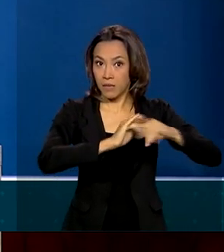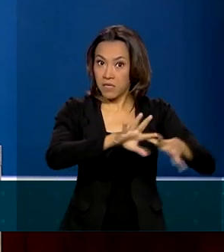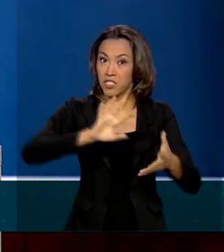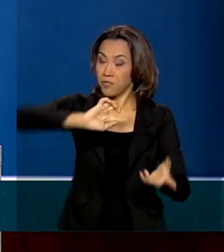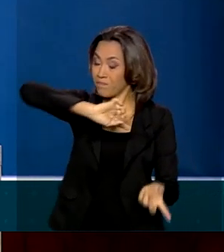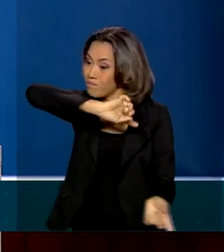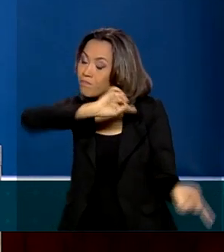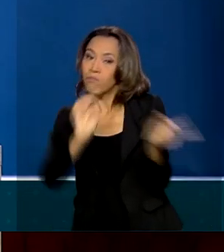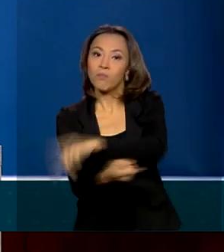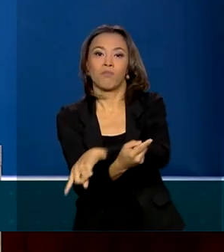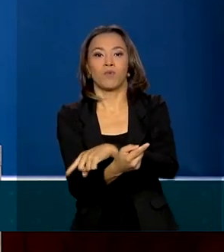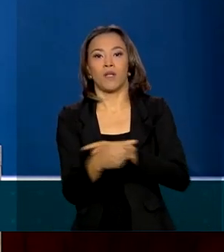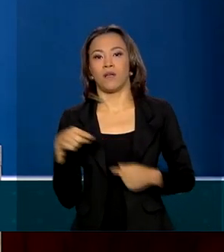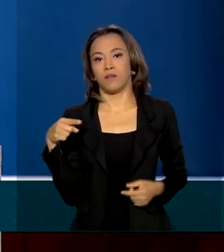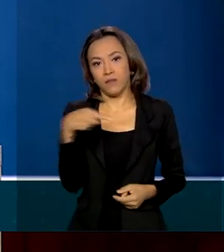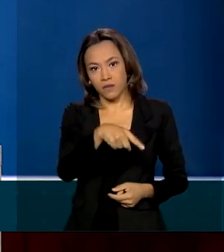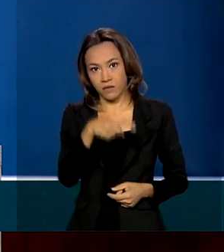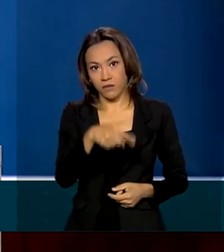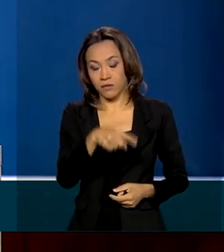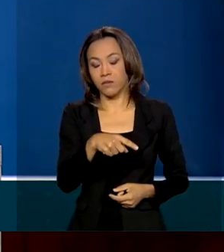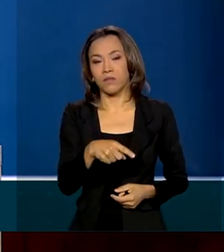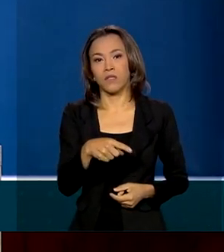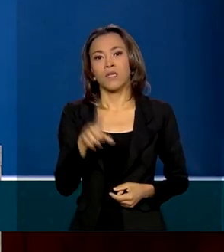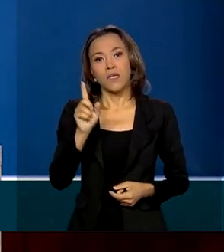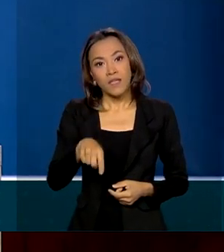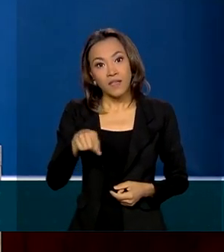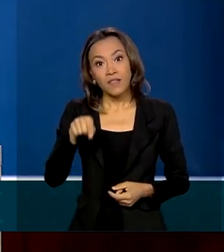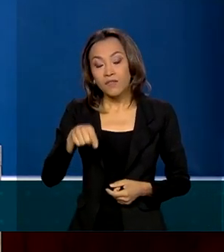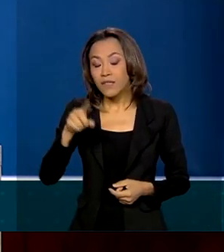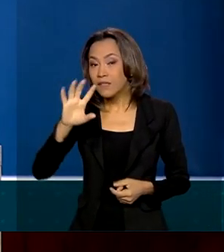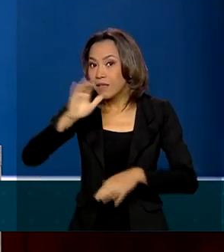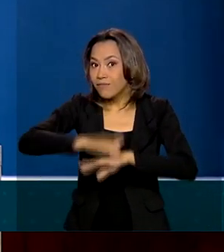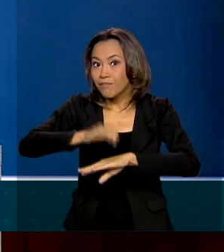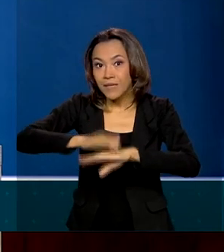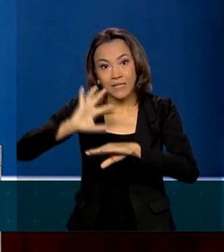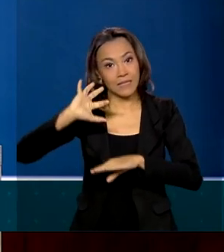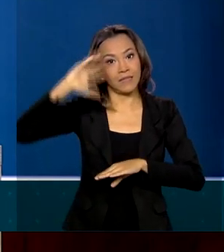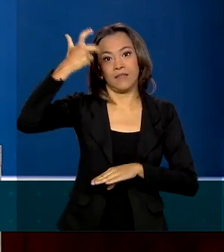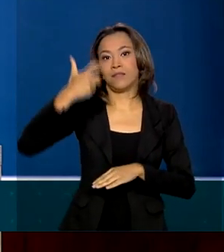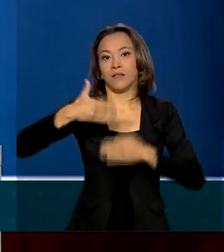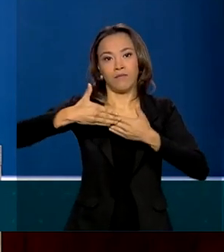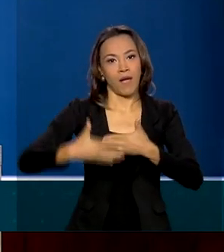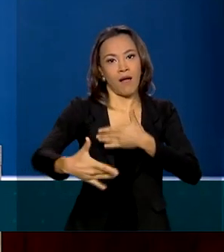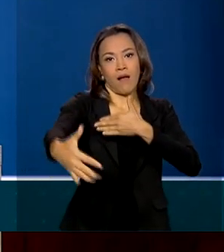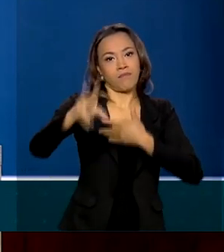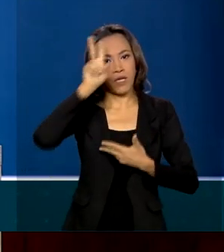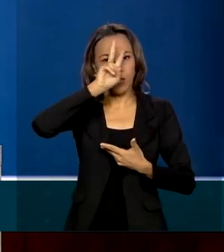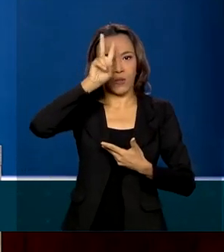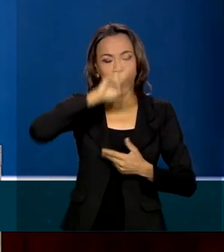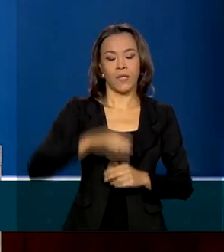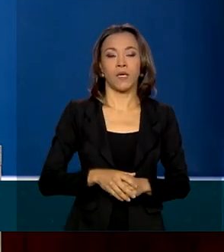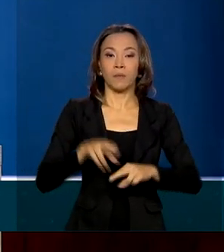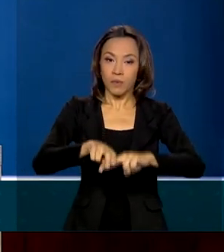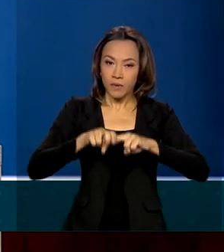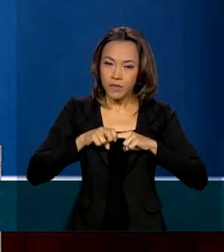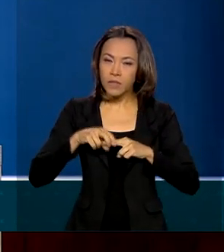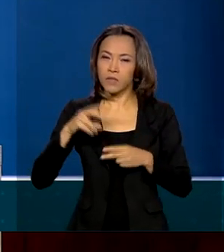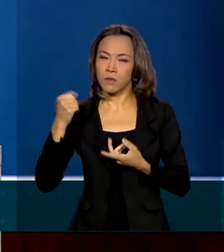esse cenário devastador, um divisor de águas na história. Daí a importância de uma